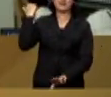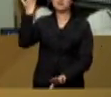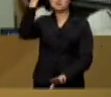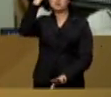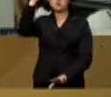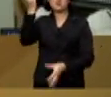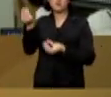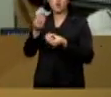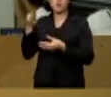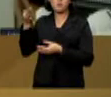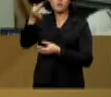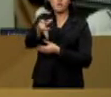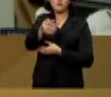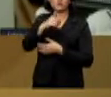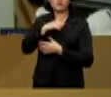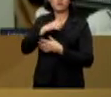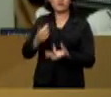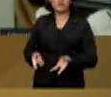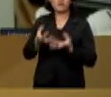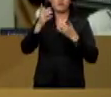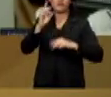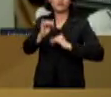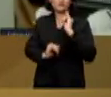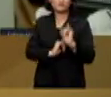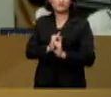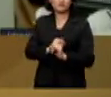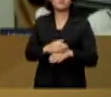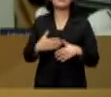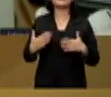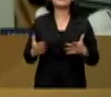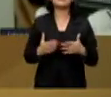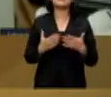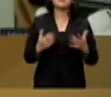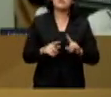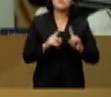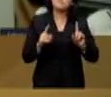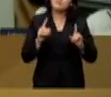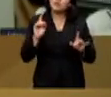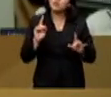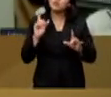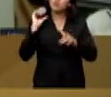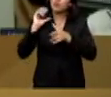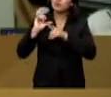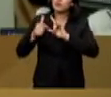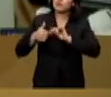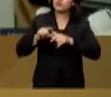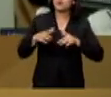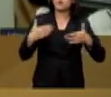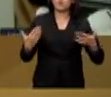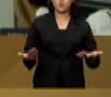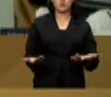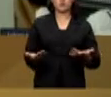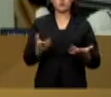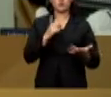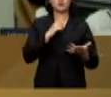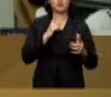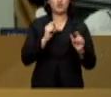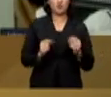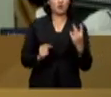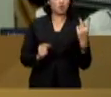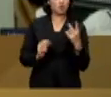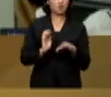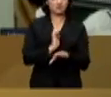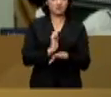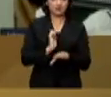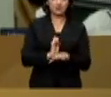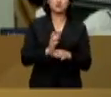termos atuais, quando a operação interestadual envolve dois contribuintes do imposto, há a divisão entre o estado de origem e o de